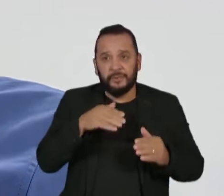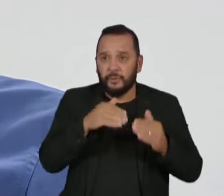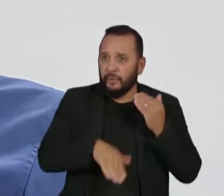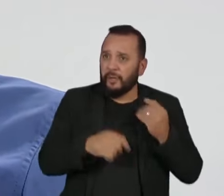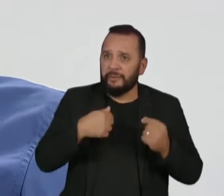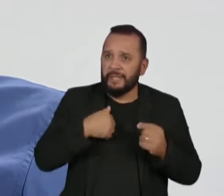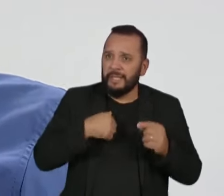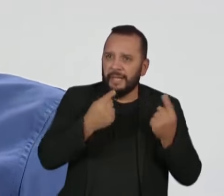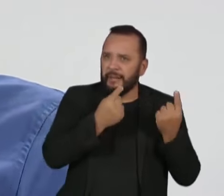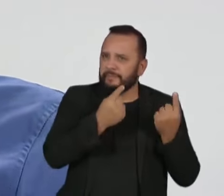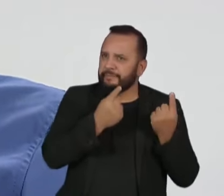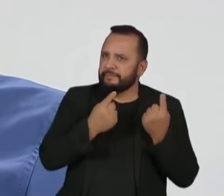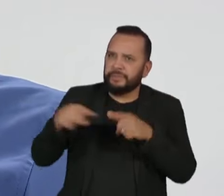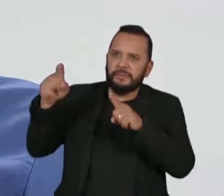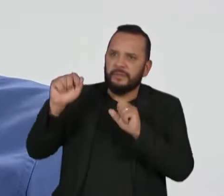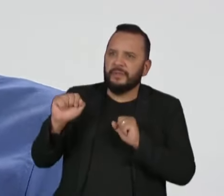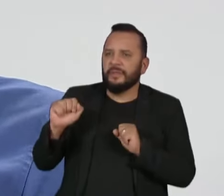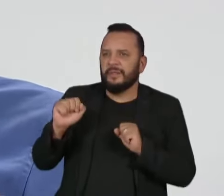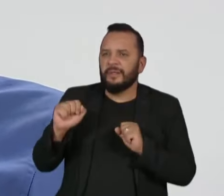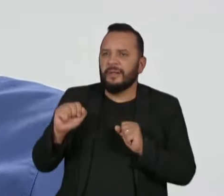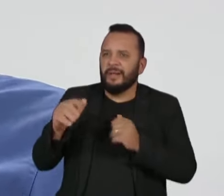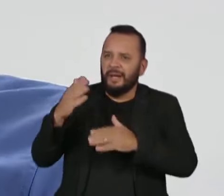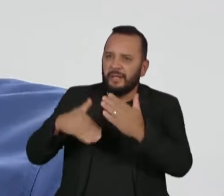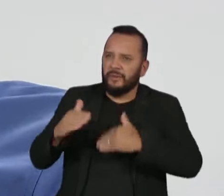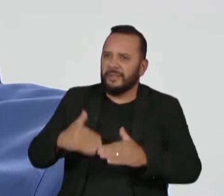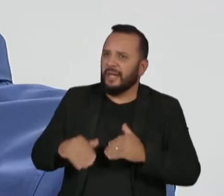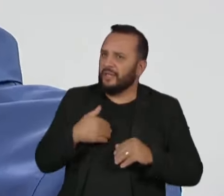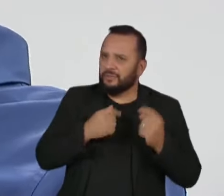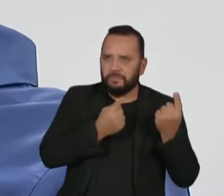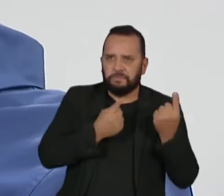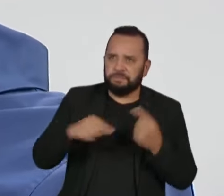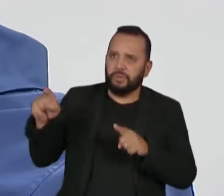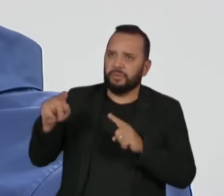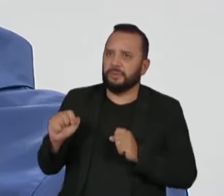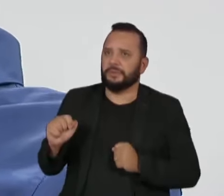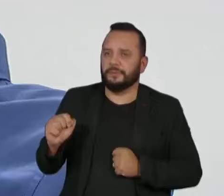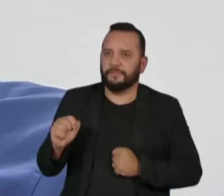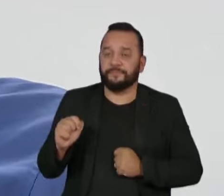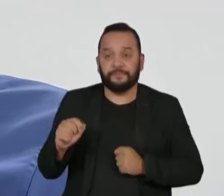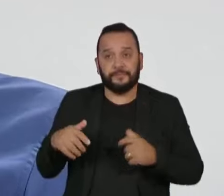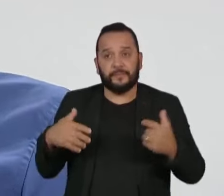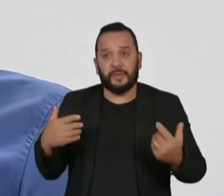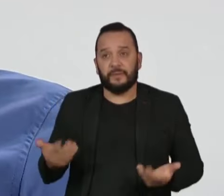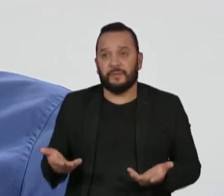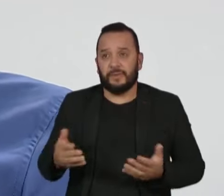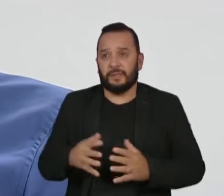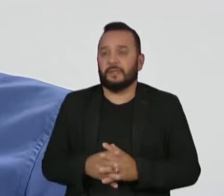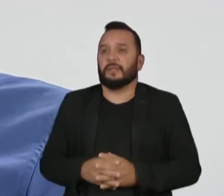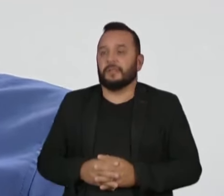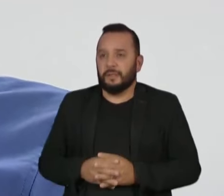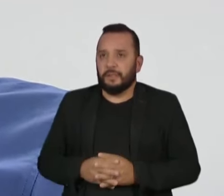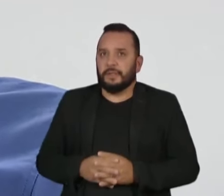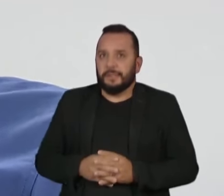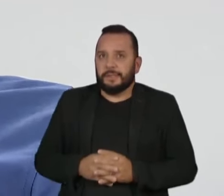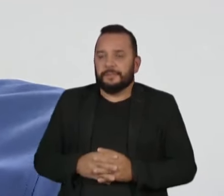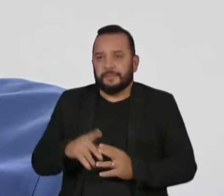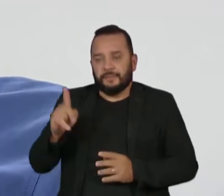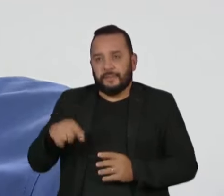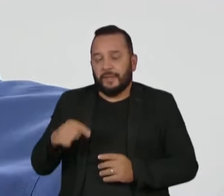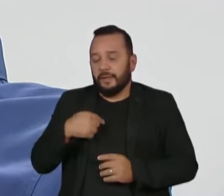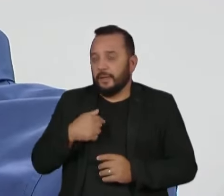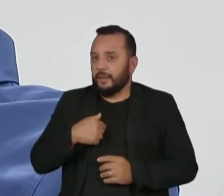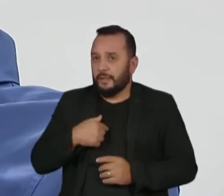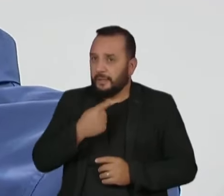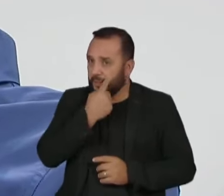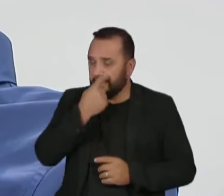aceita de retrocesso, né? E, enfim, é uma situação bizarra,